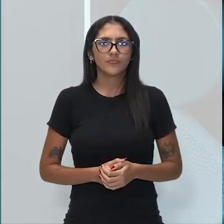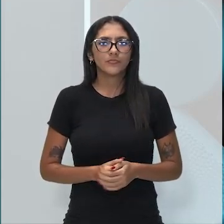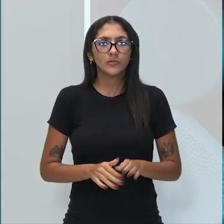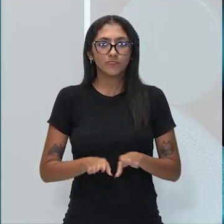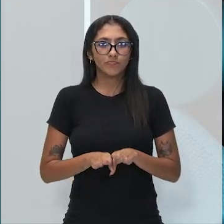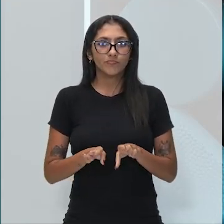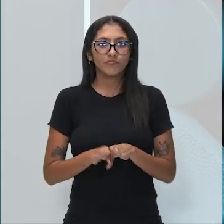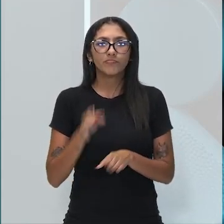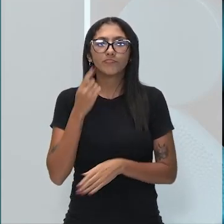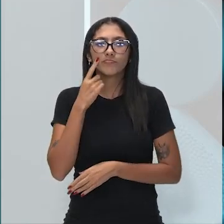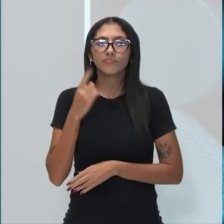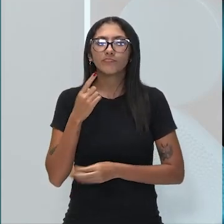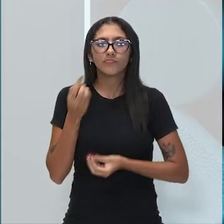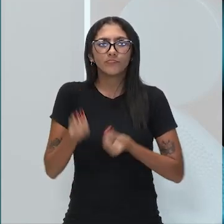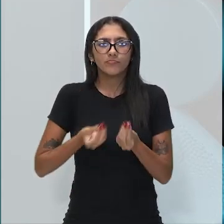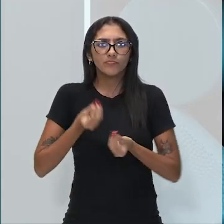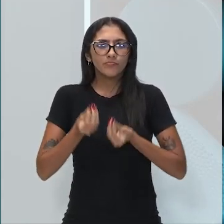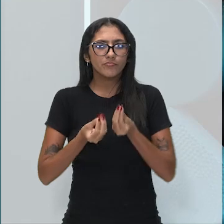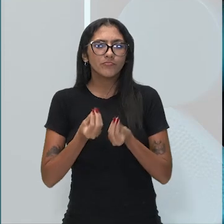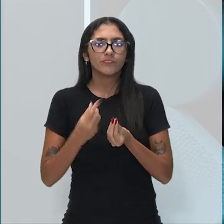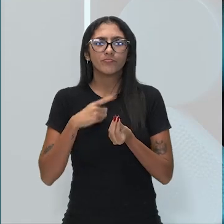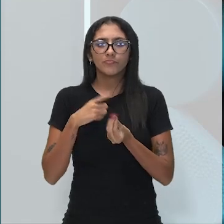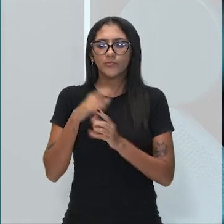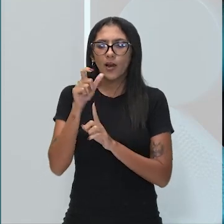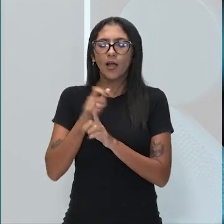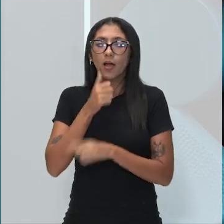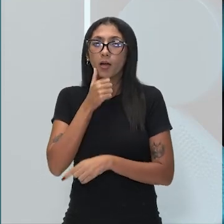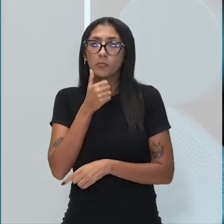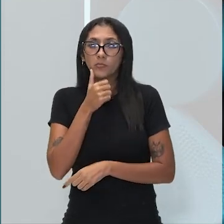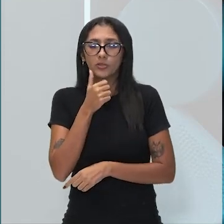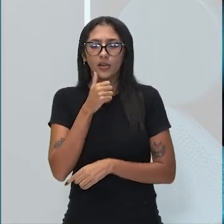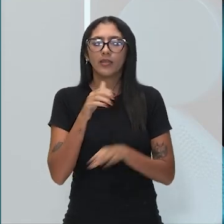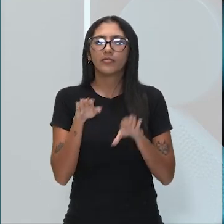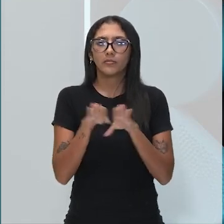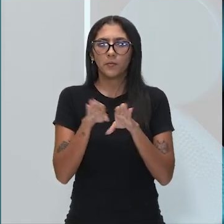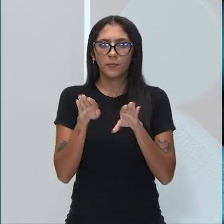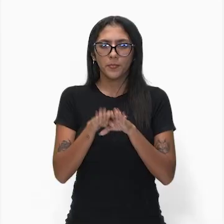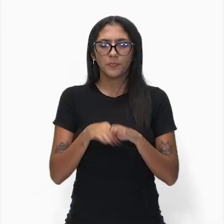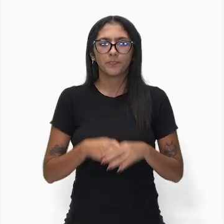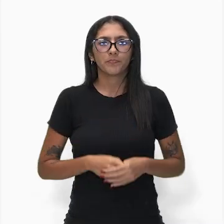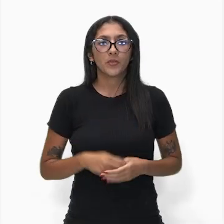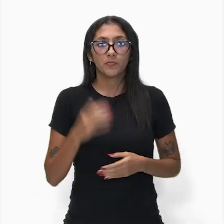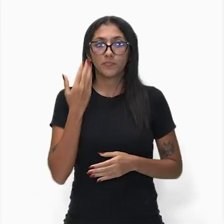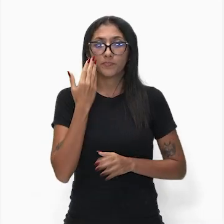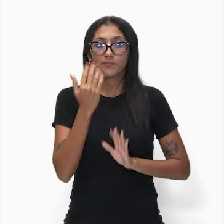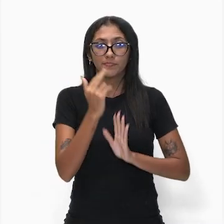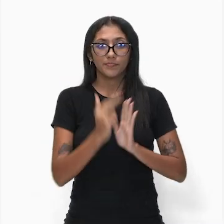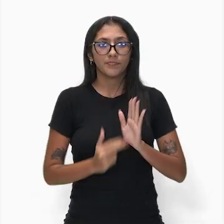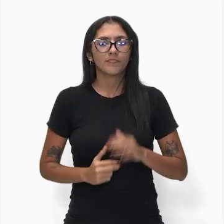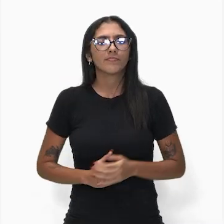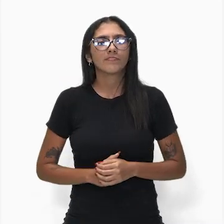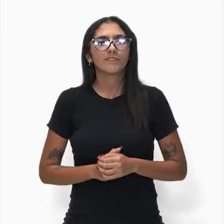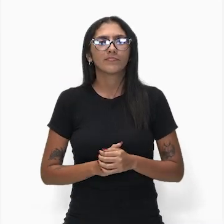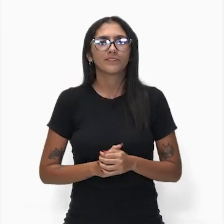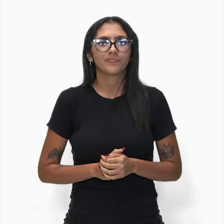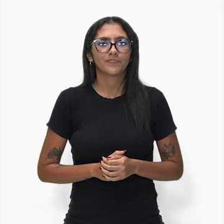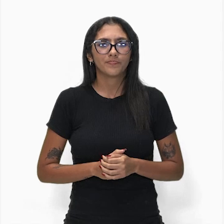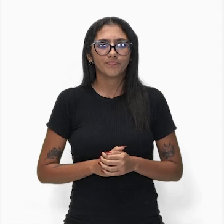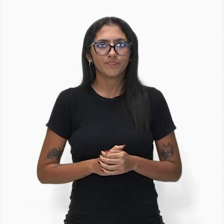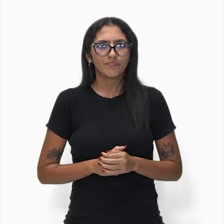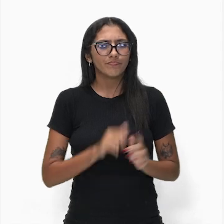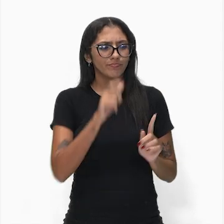desses personagens por meio da personagem Conceição. Então, vamos à leitura do texto.